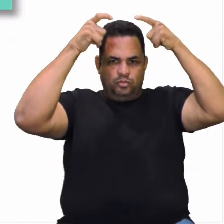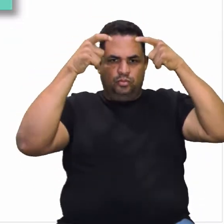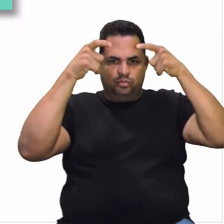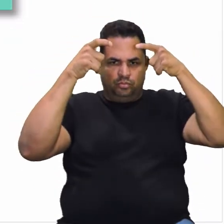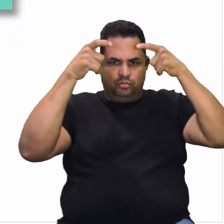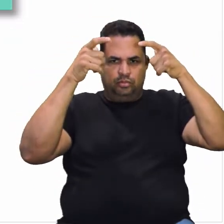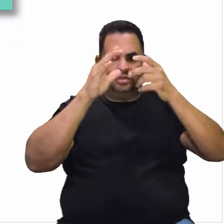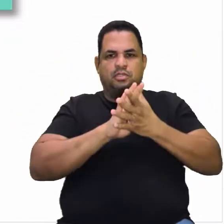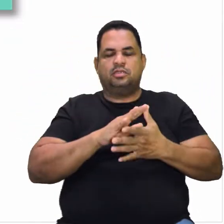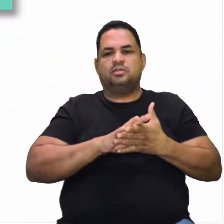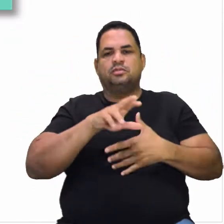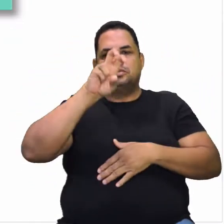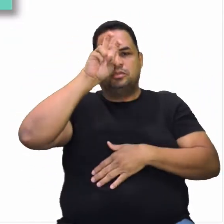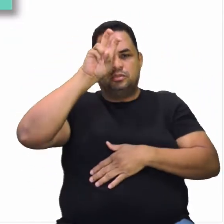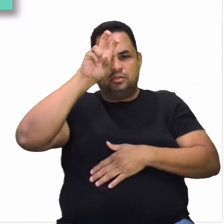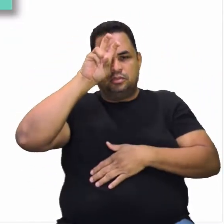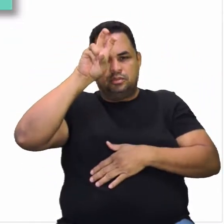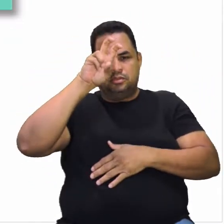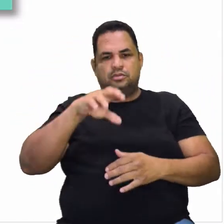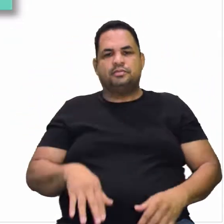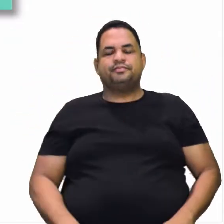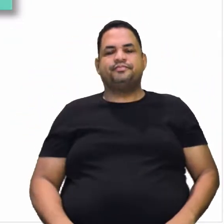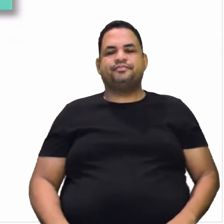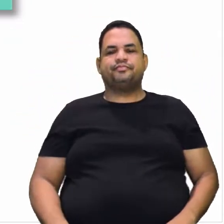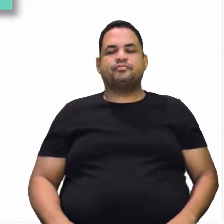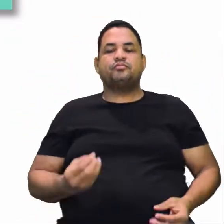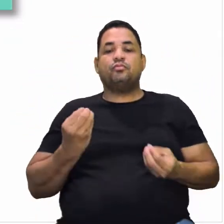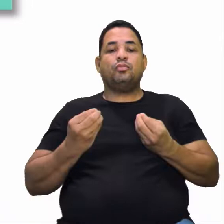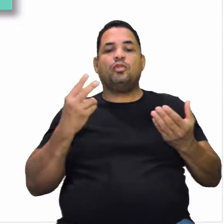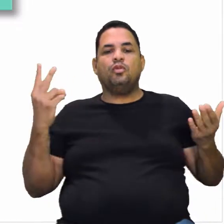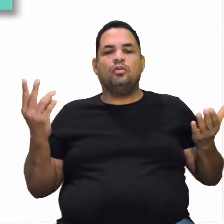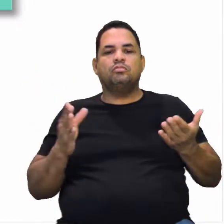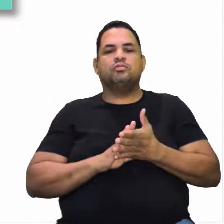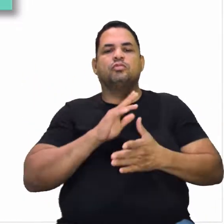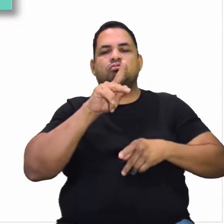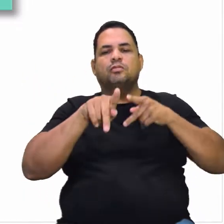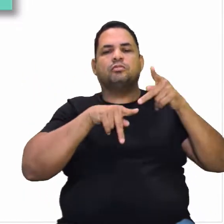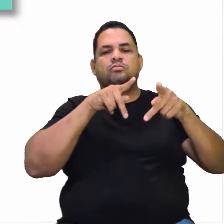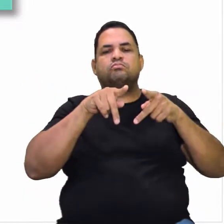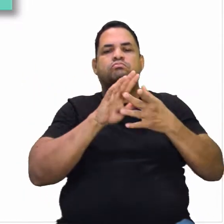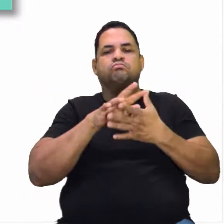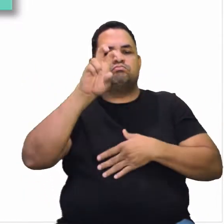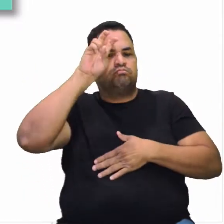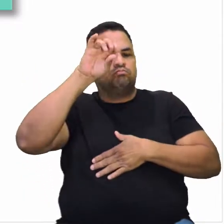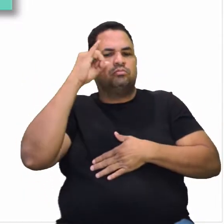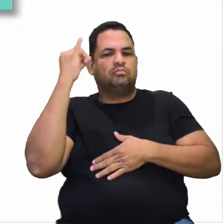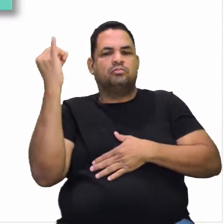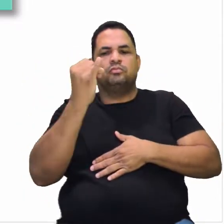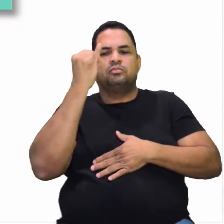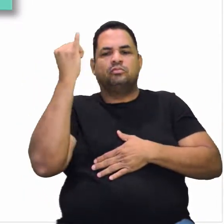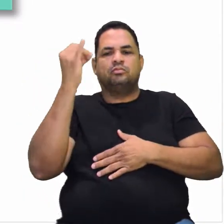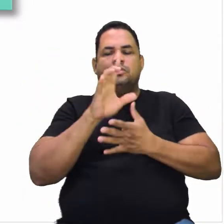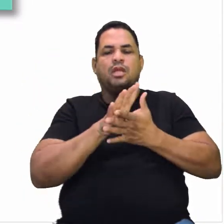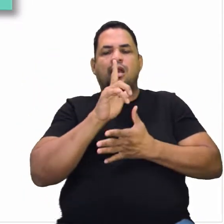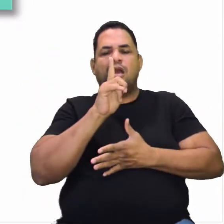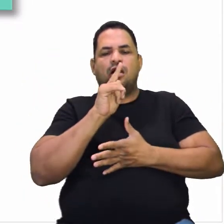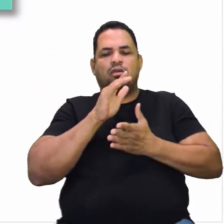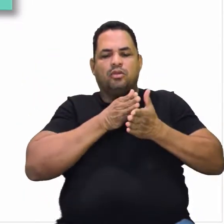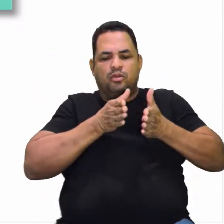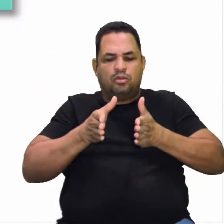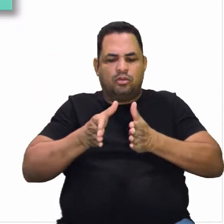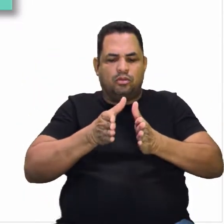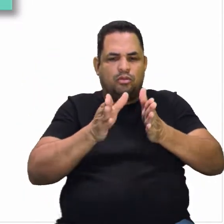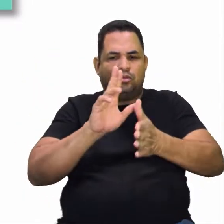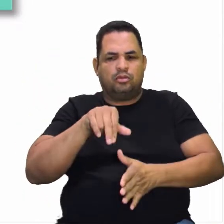deu essa questão do Império Egípcio? A sua civilização, a importância do Rio Nilo, gente. O